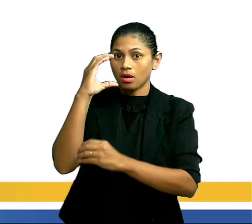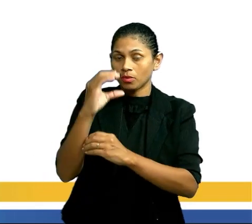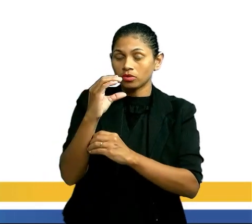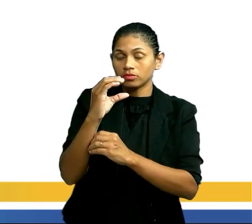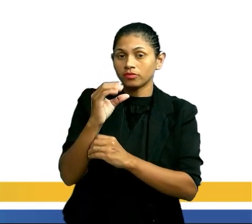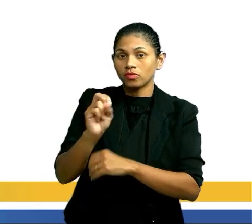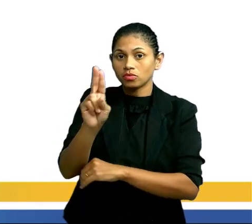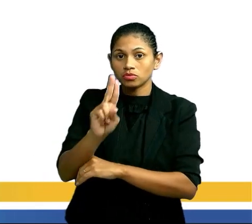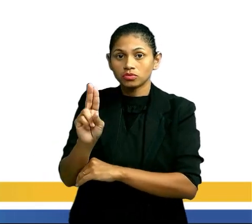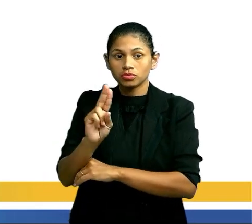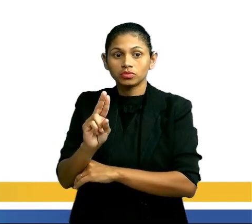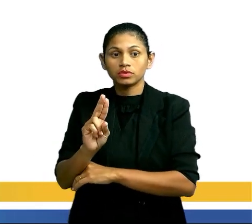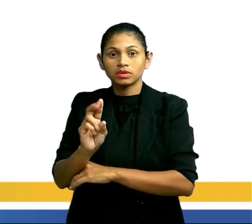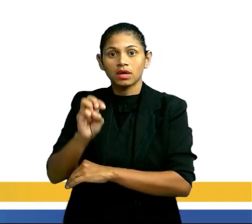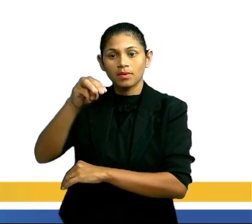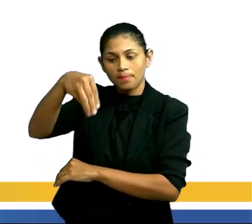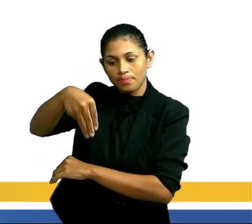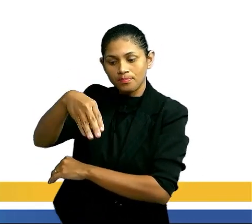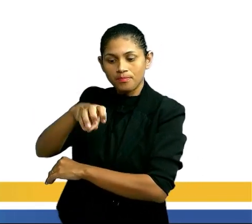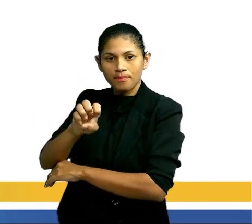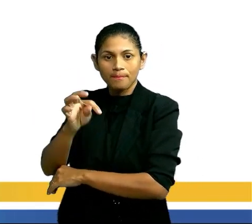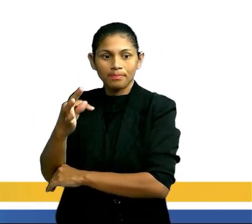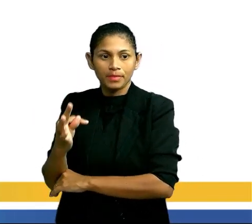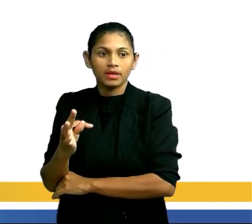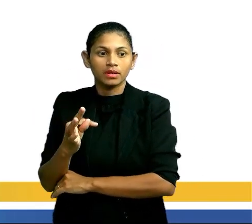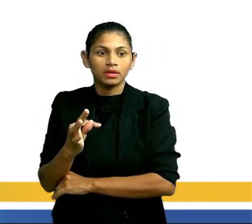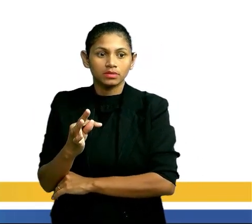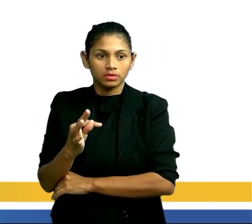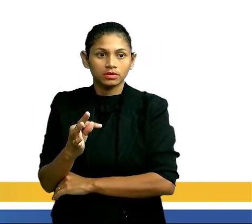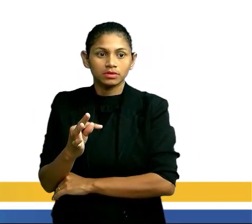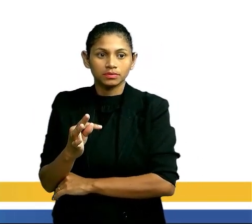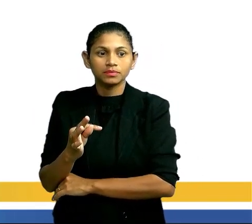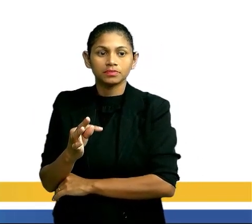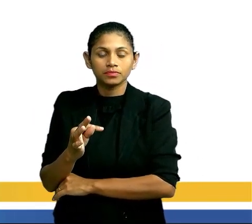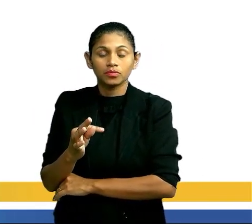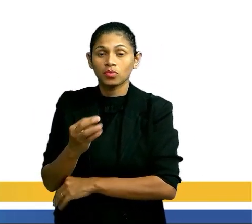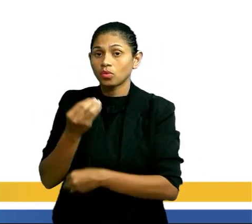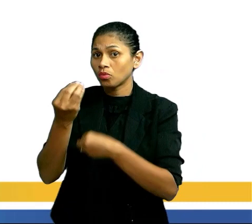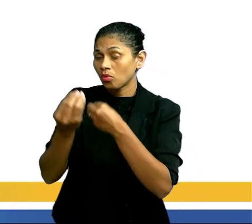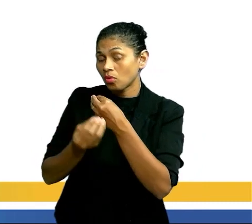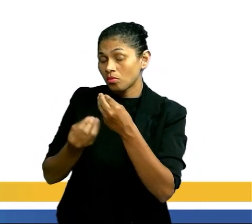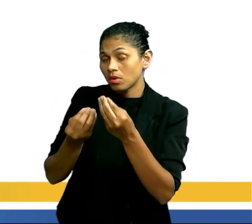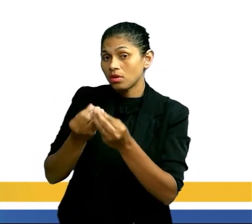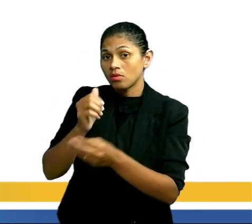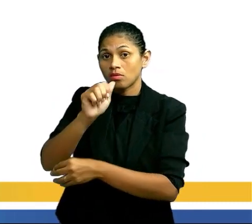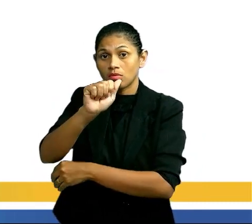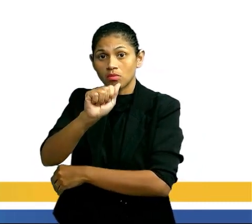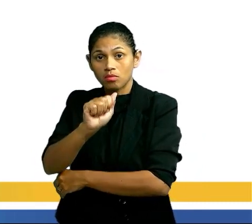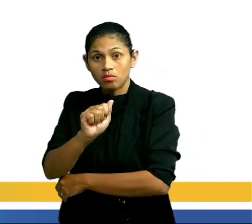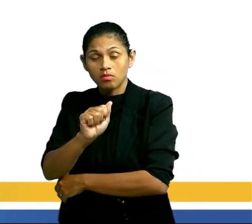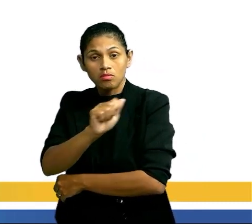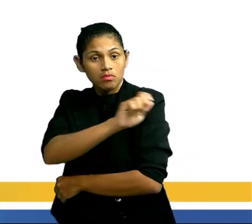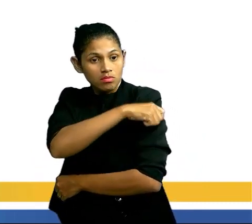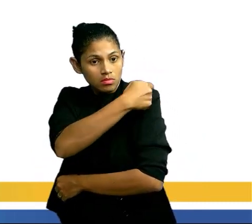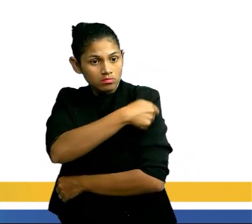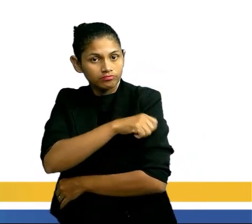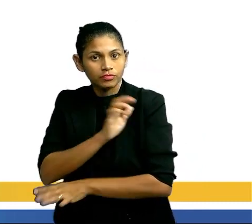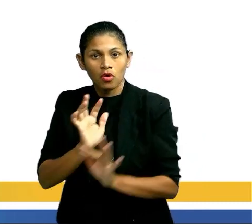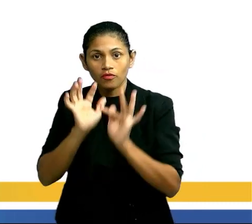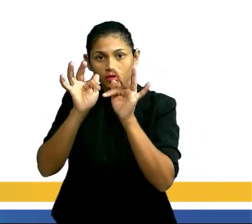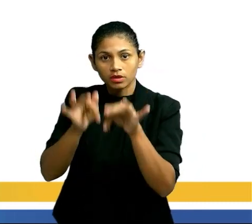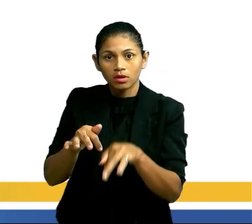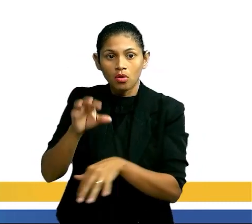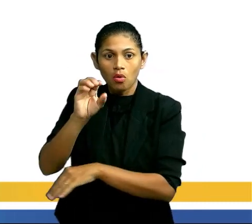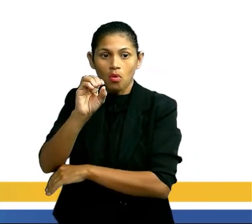met. Se a ligação é simples, eu vou usar um infixo an. Como é um álcool, ele termina em ol. Então, olha só, nós temos aí